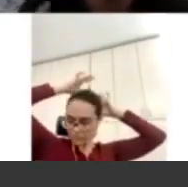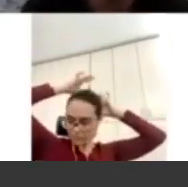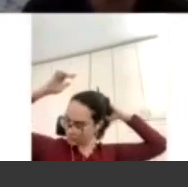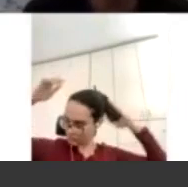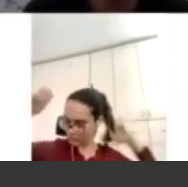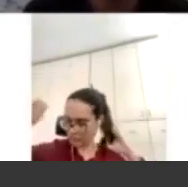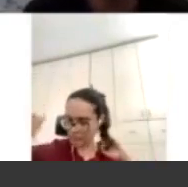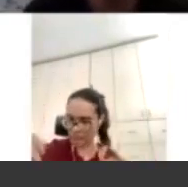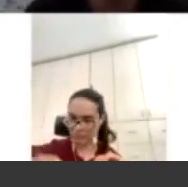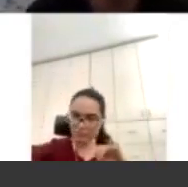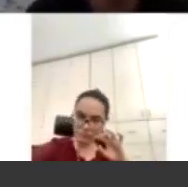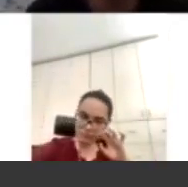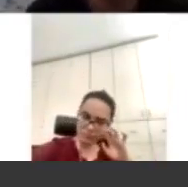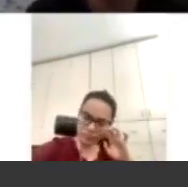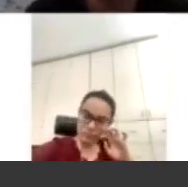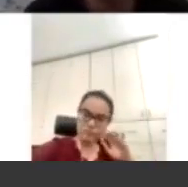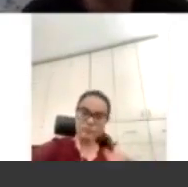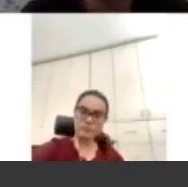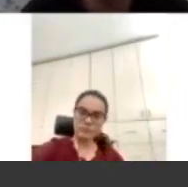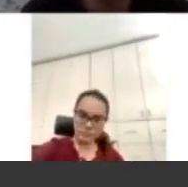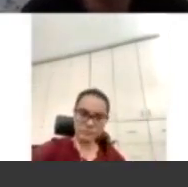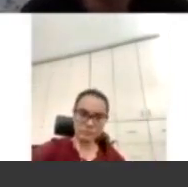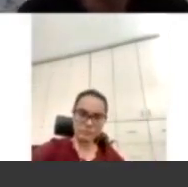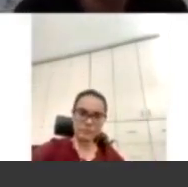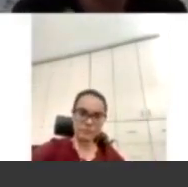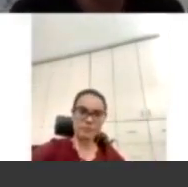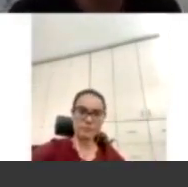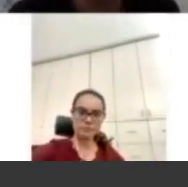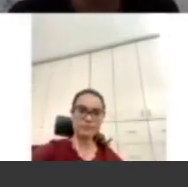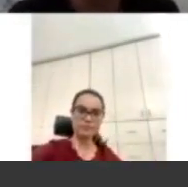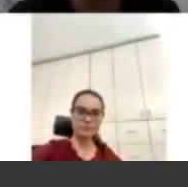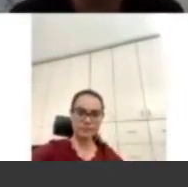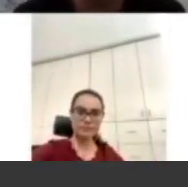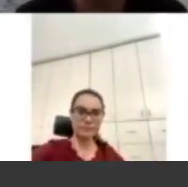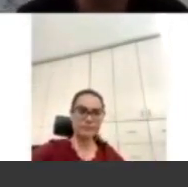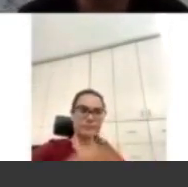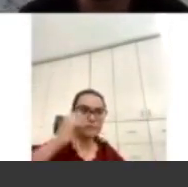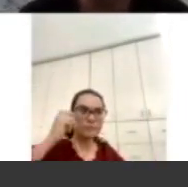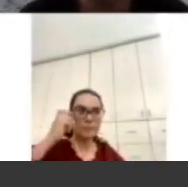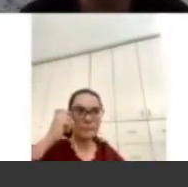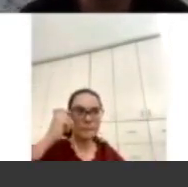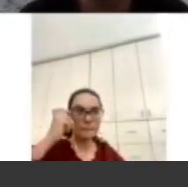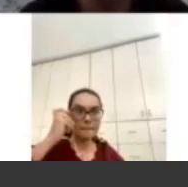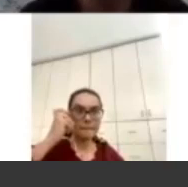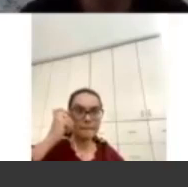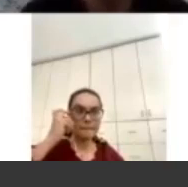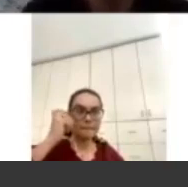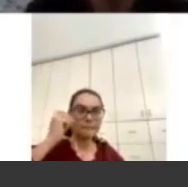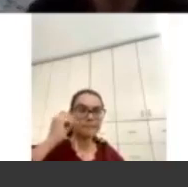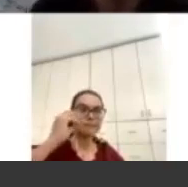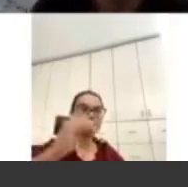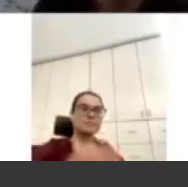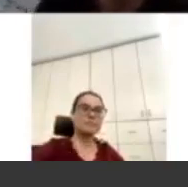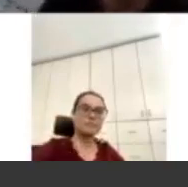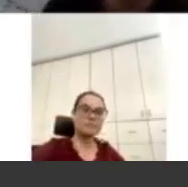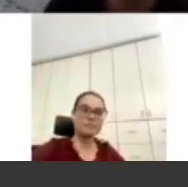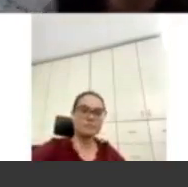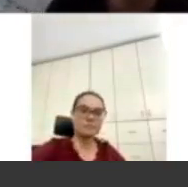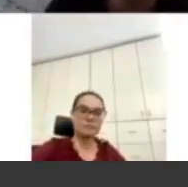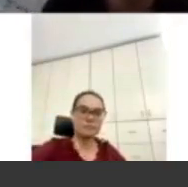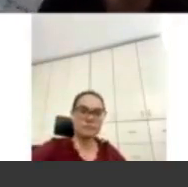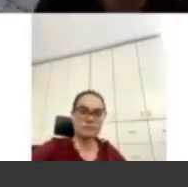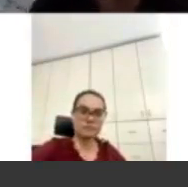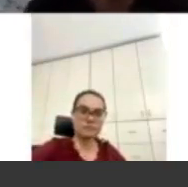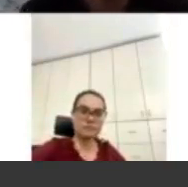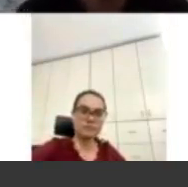para aplicar na lesão, se for necessário, né? Se ela tiver dor, também é uma indicação que vem ali nessa página de trate do paciente. O atestado médico de